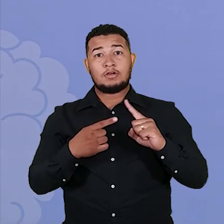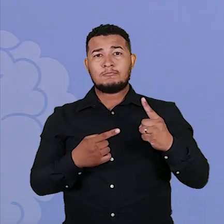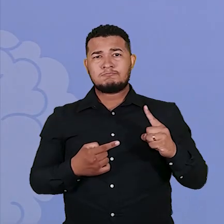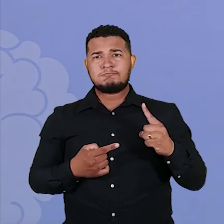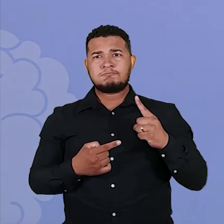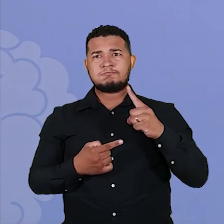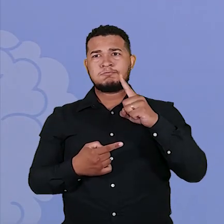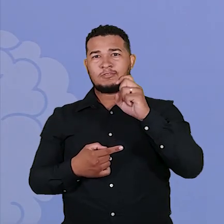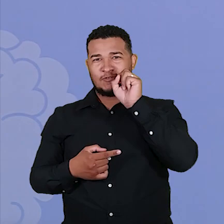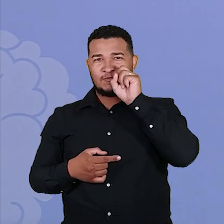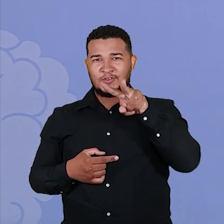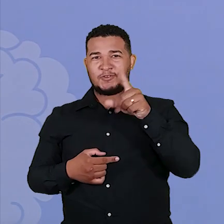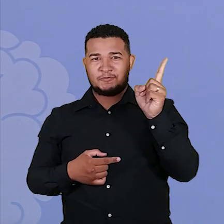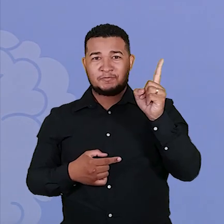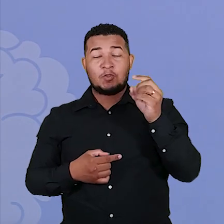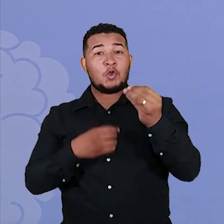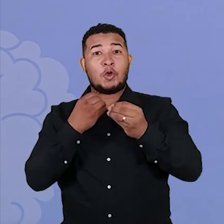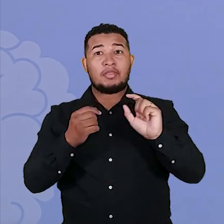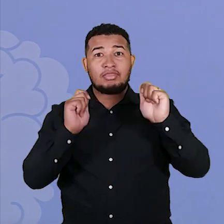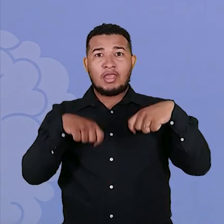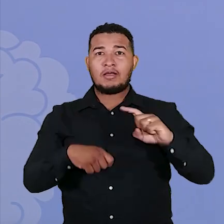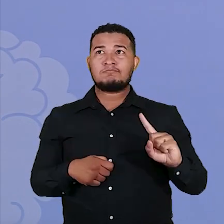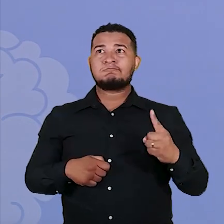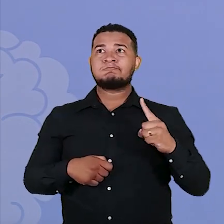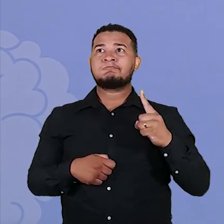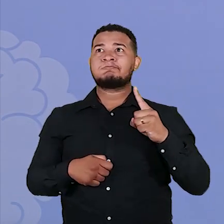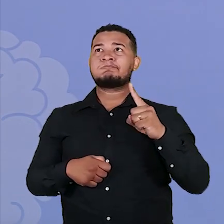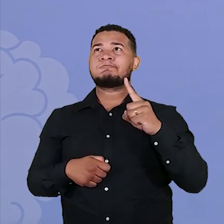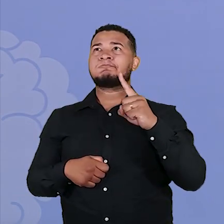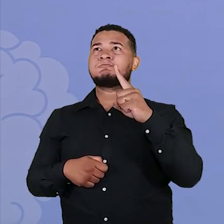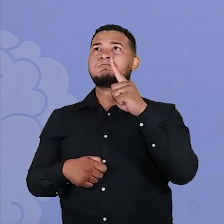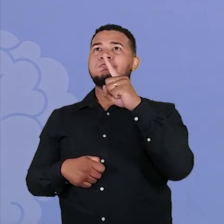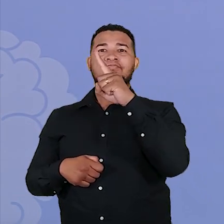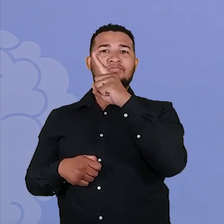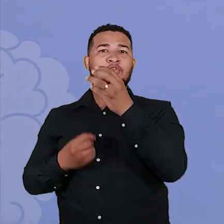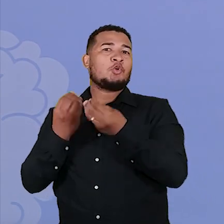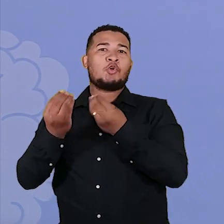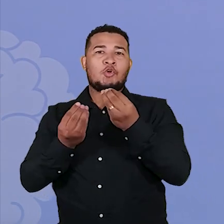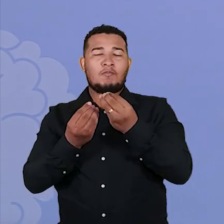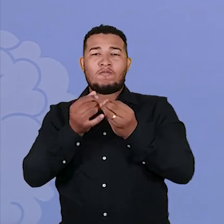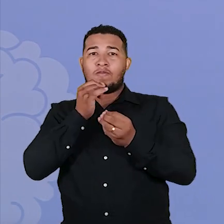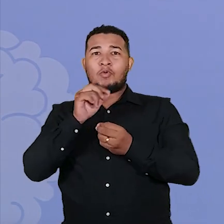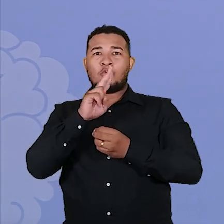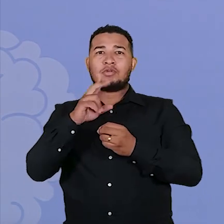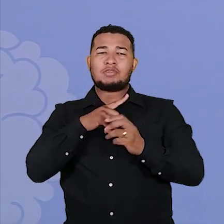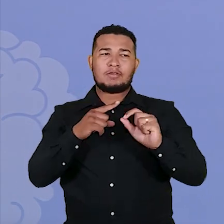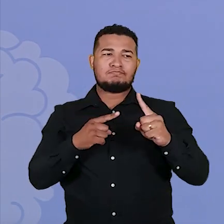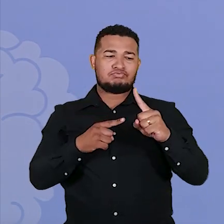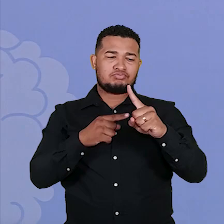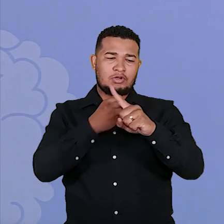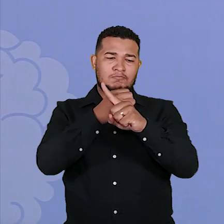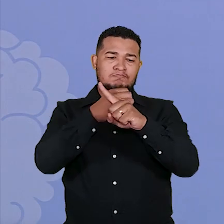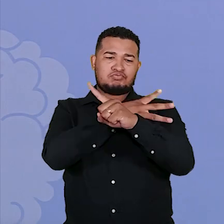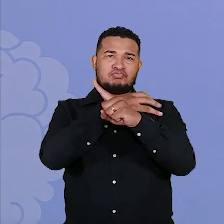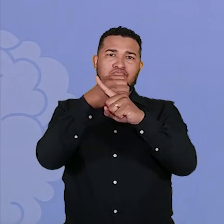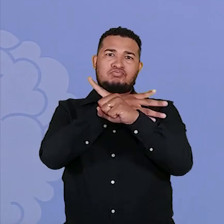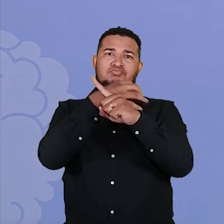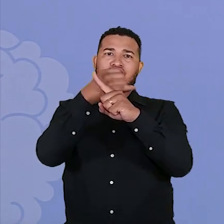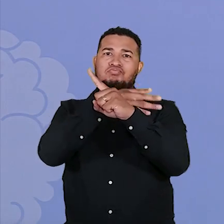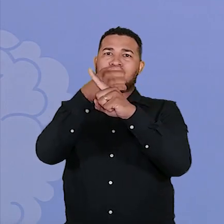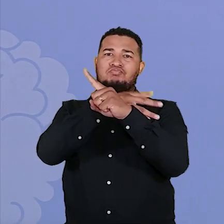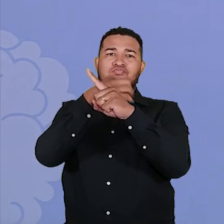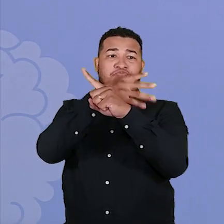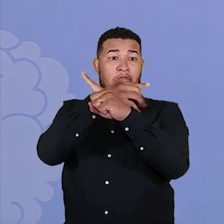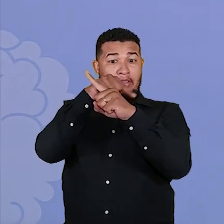bom então vocês viram como que é que o foguete consegue subir eles pele aqueles gases henrique entra em